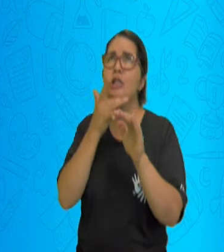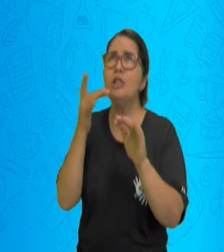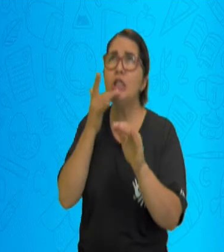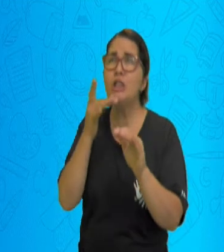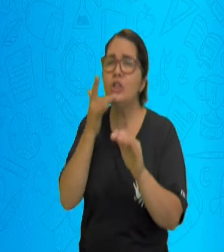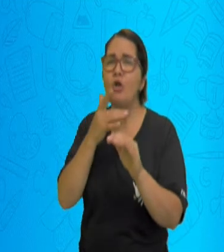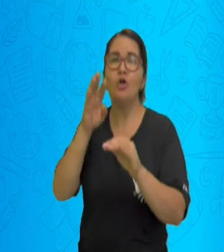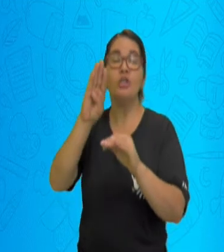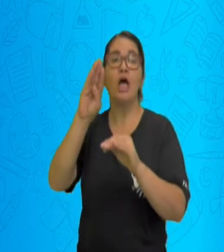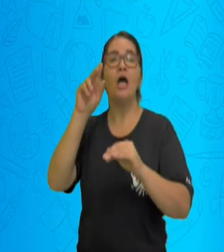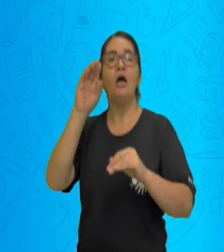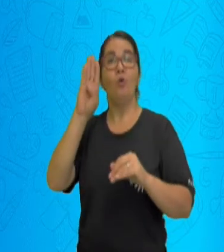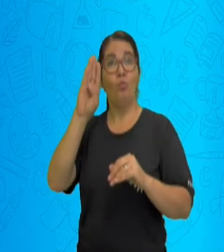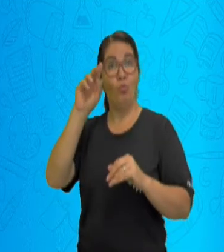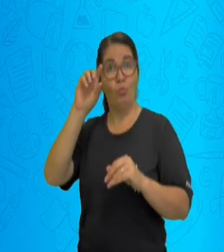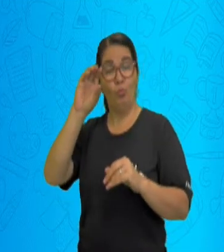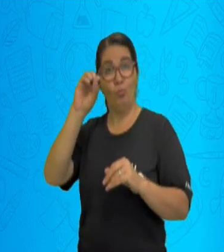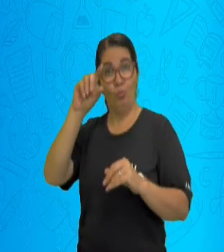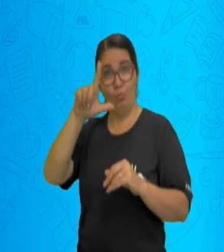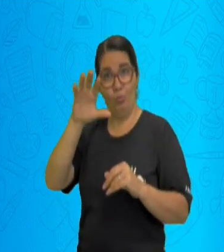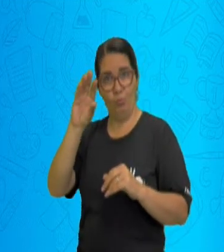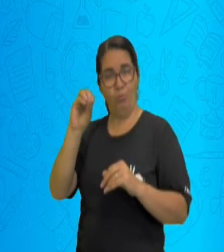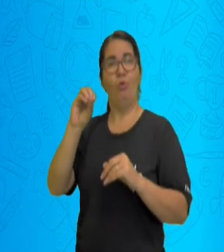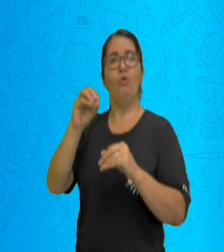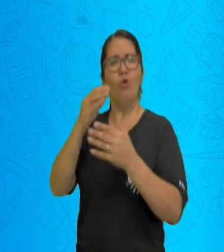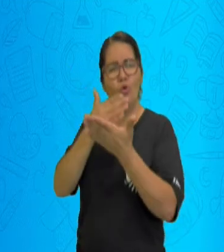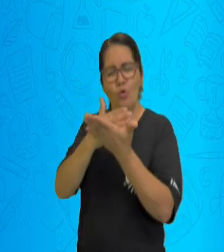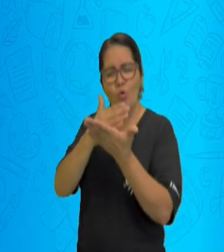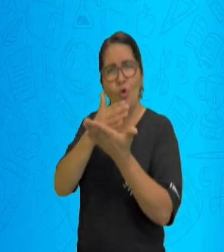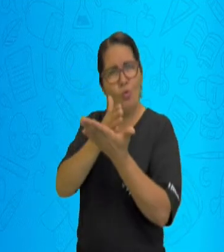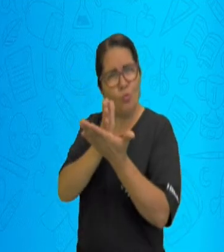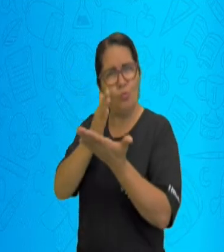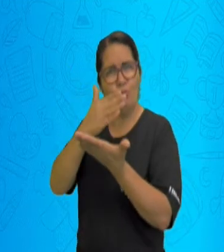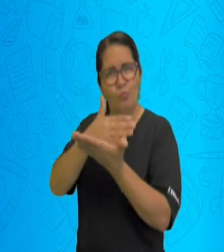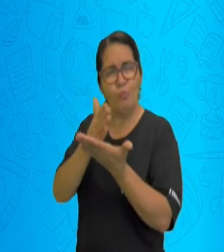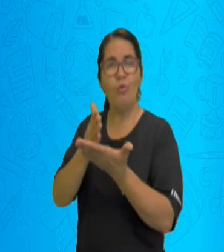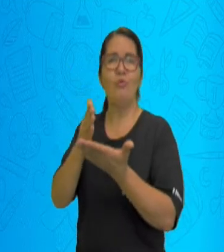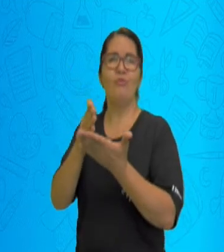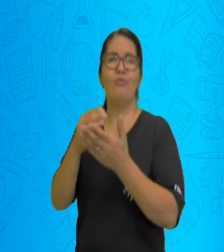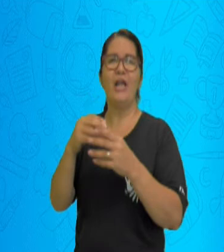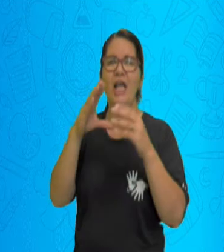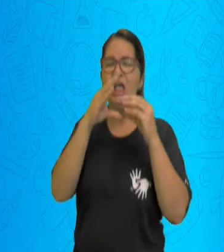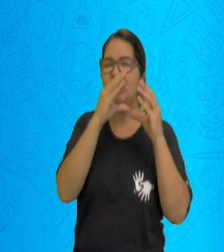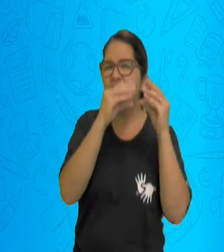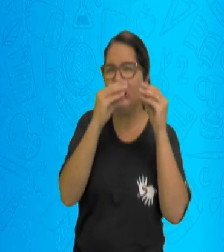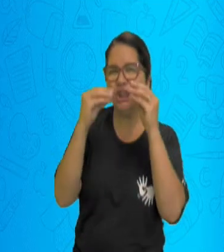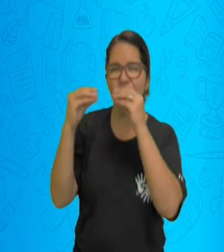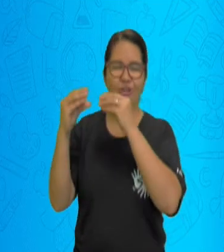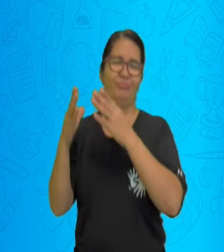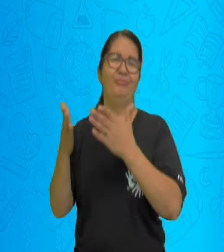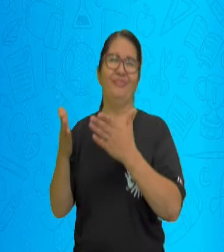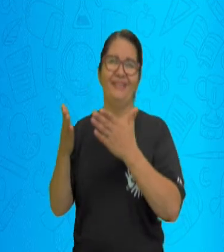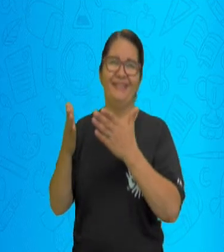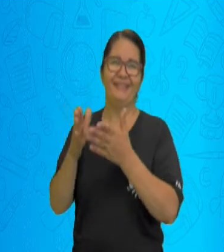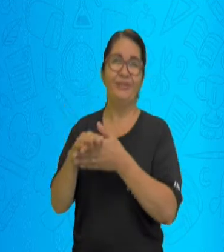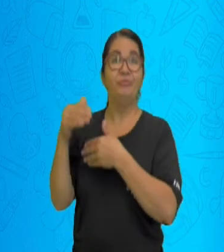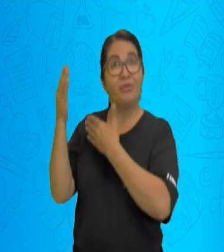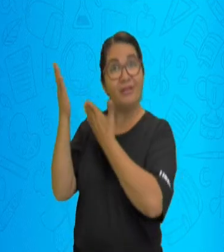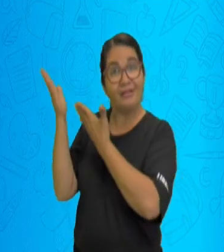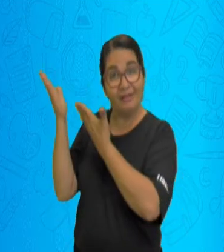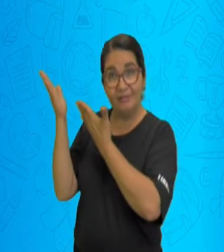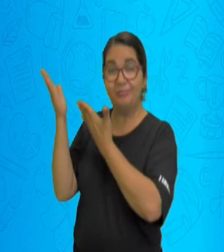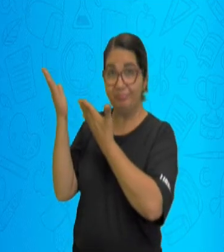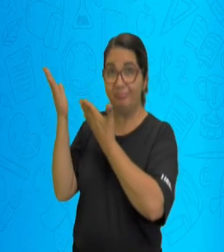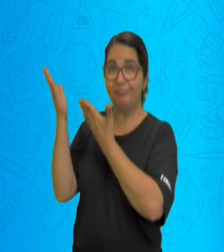milho cremoso, a qual aprendera com sua avó Carminha. Temos um